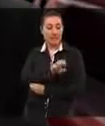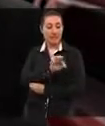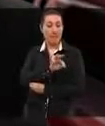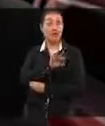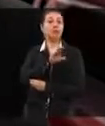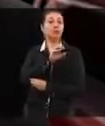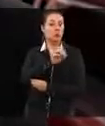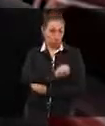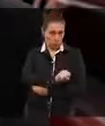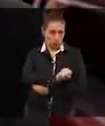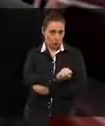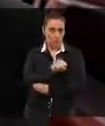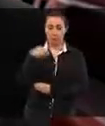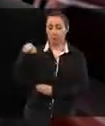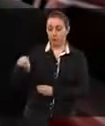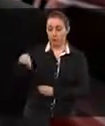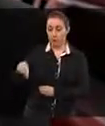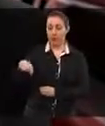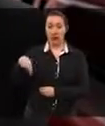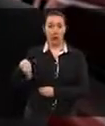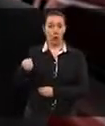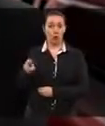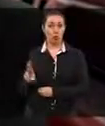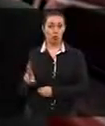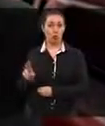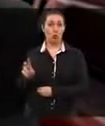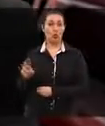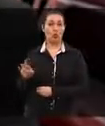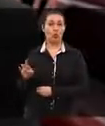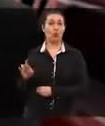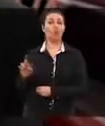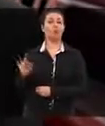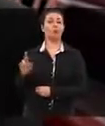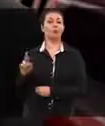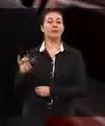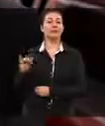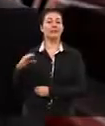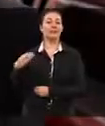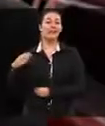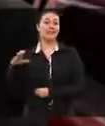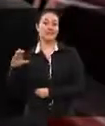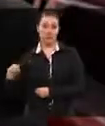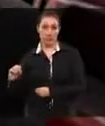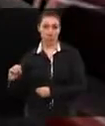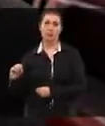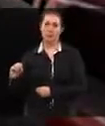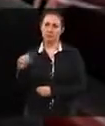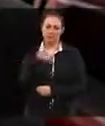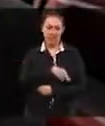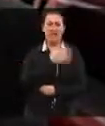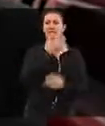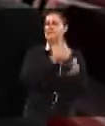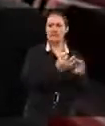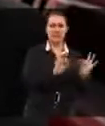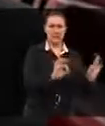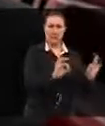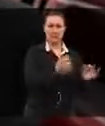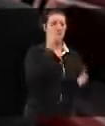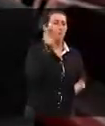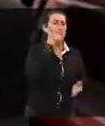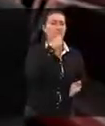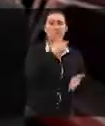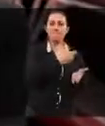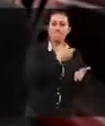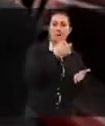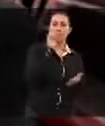saudáveis, porque eu sempre digo, é muito simples a gente simplesmente se alimentar, né, Gisele? A gente vai estar comendo, vou lá comer